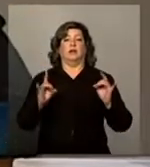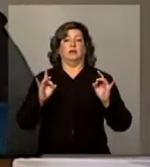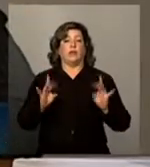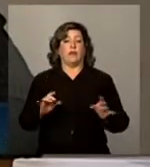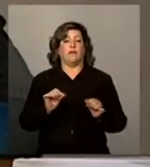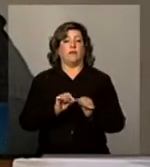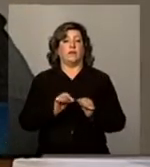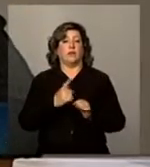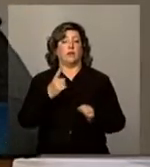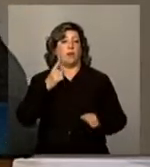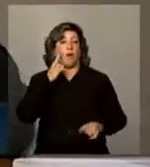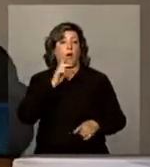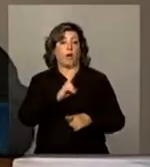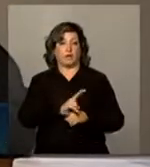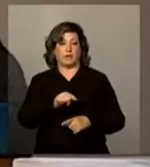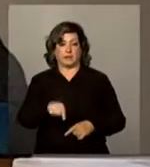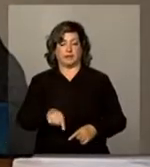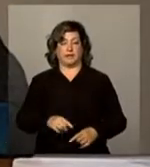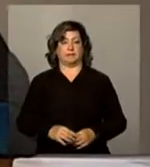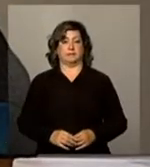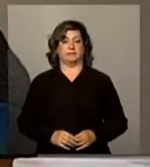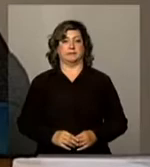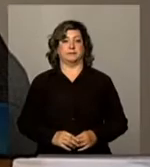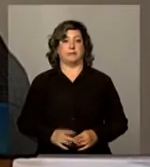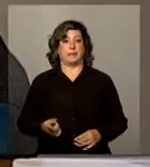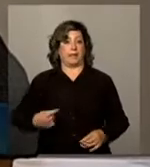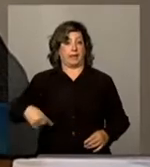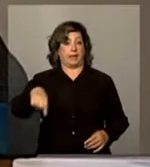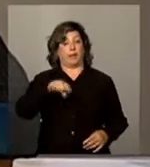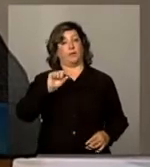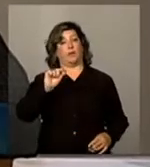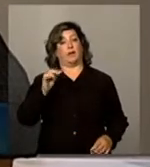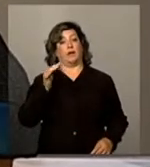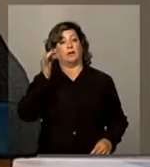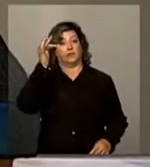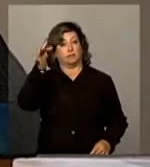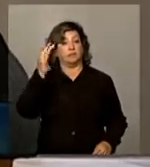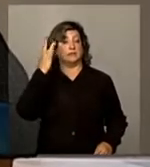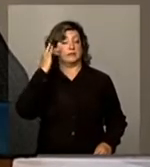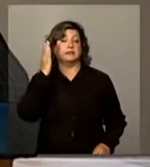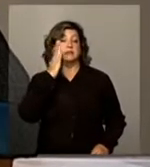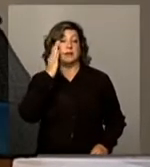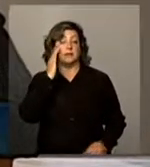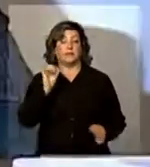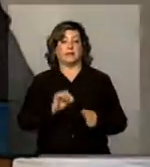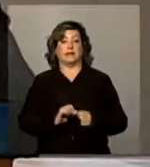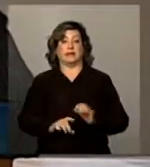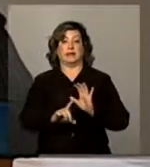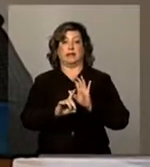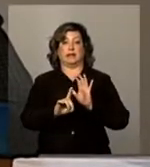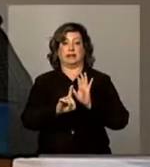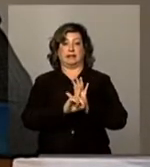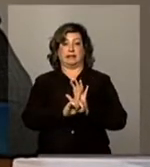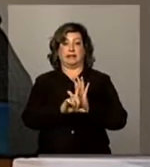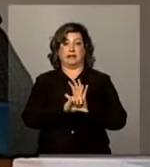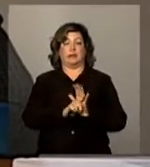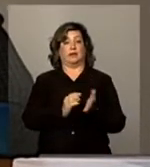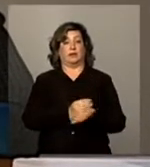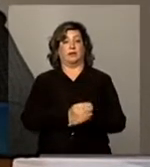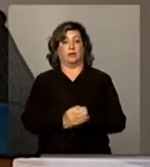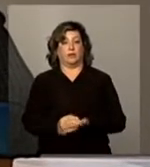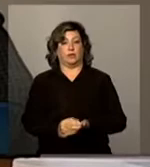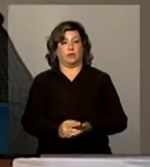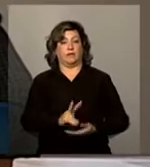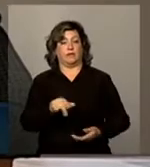uma observação aqui, aqueles que amanhã forem olhar o decreto que sairá a partir